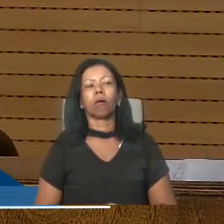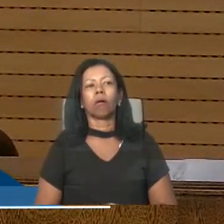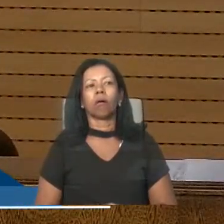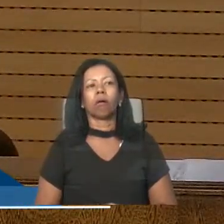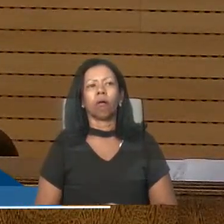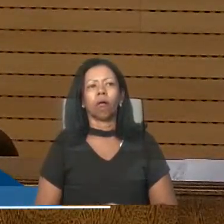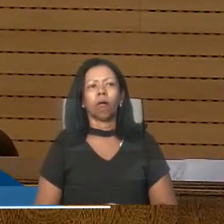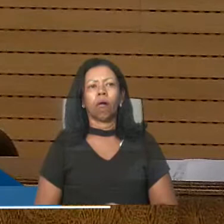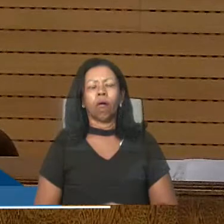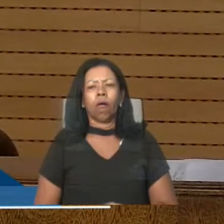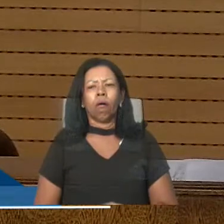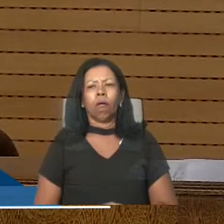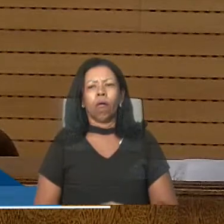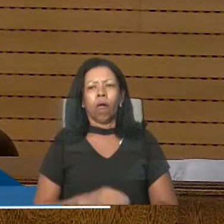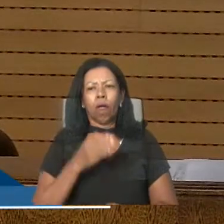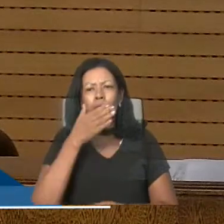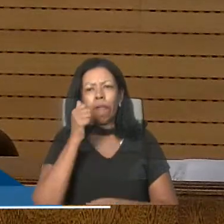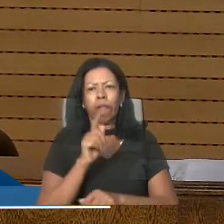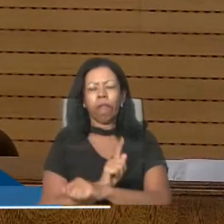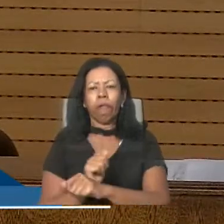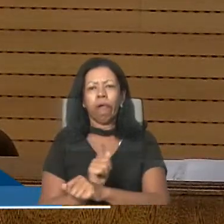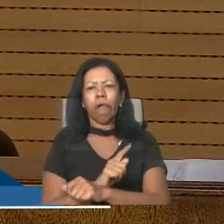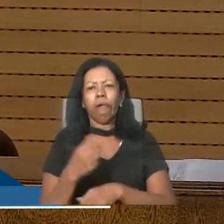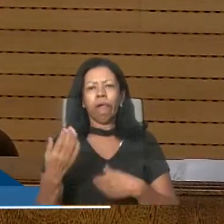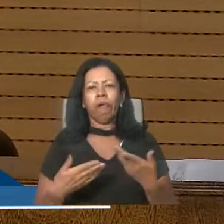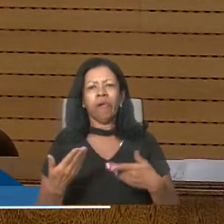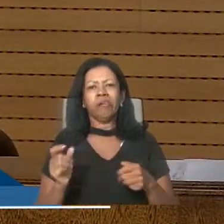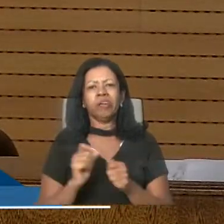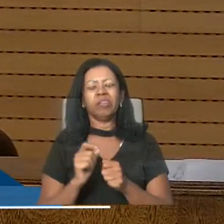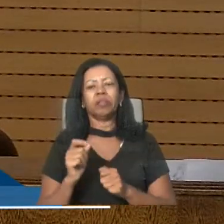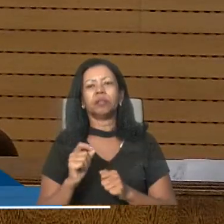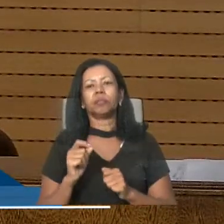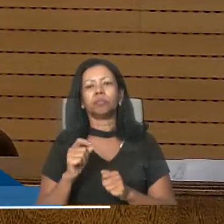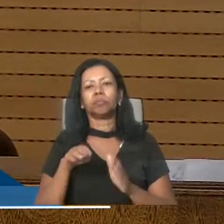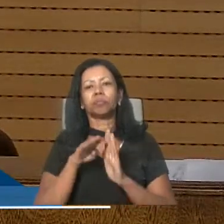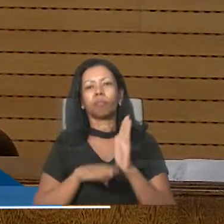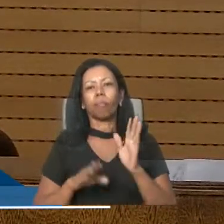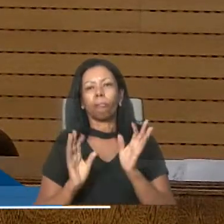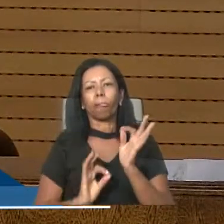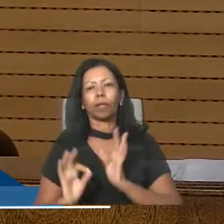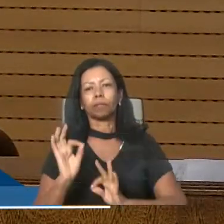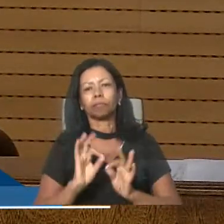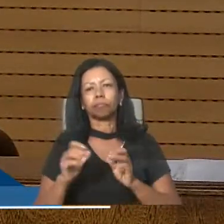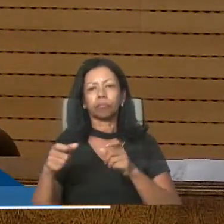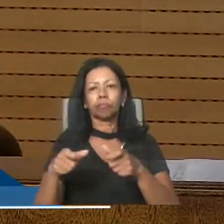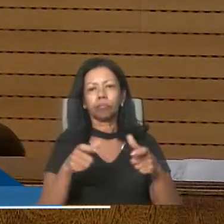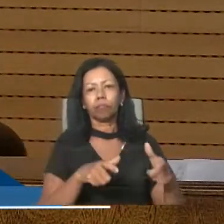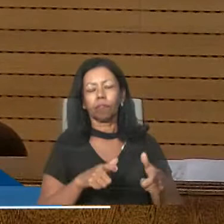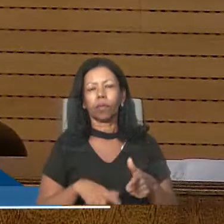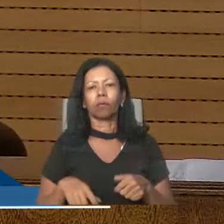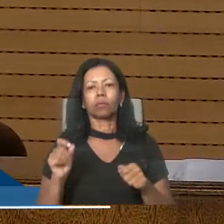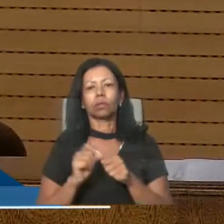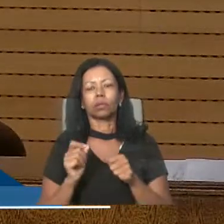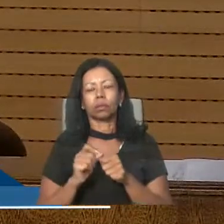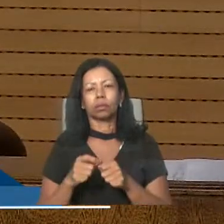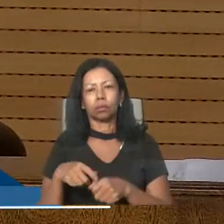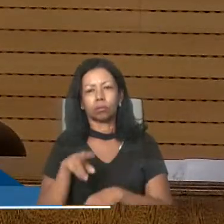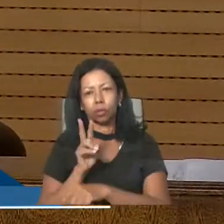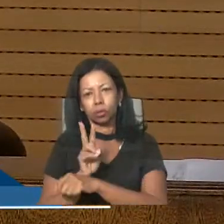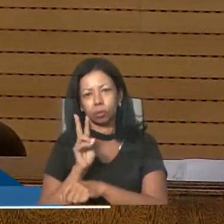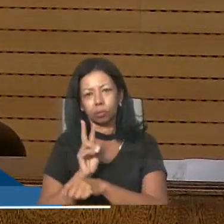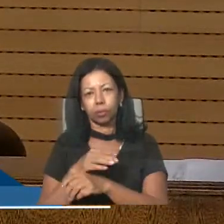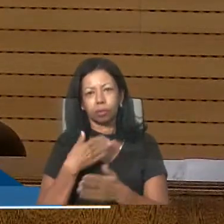Cofinanciar o aprimoramento da gestão, os serviços, os programas e os projetos de assistência social no âmbito local. Realizar o monitoramento